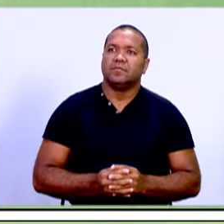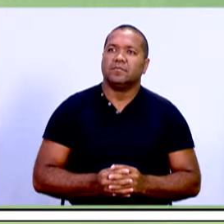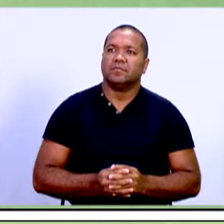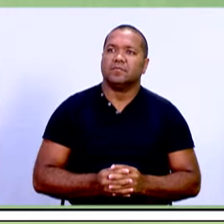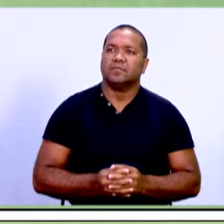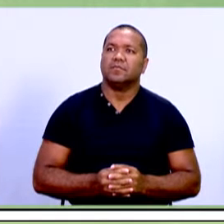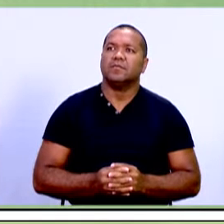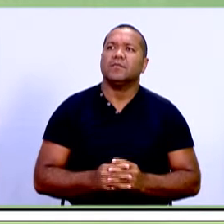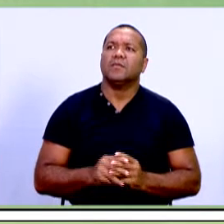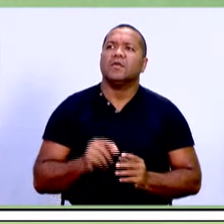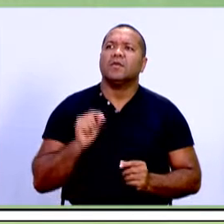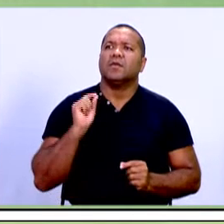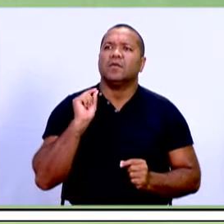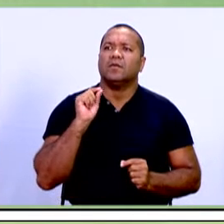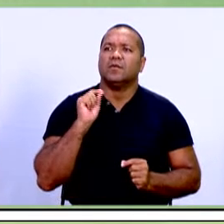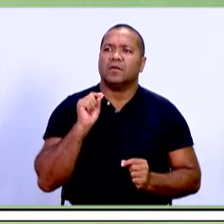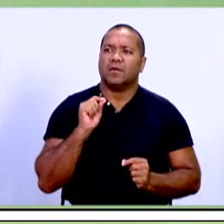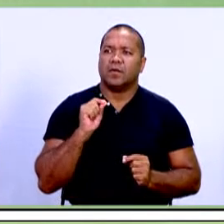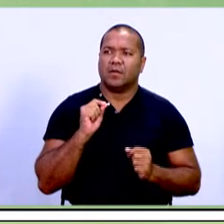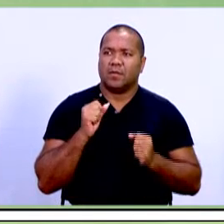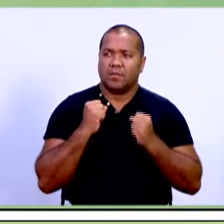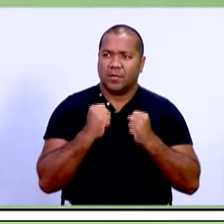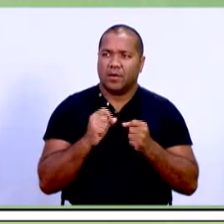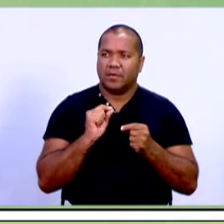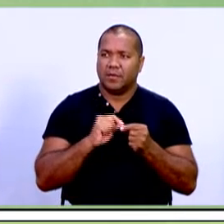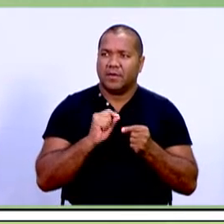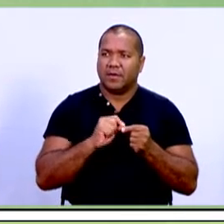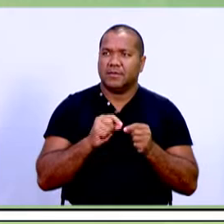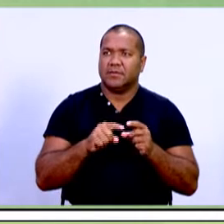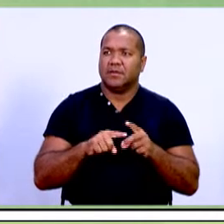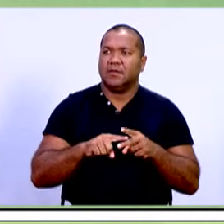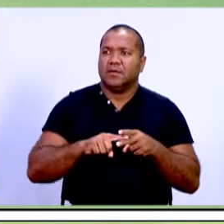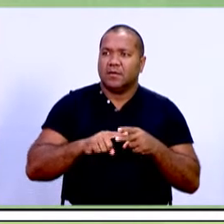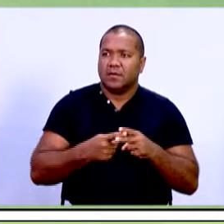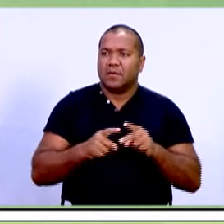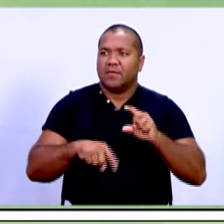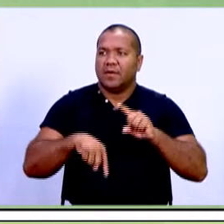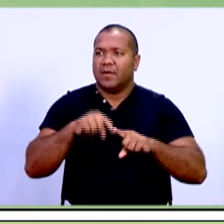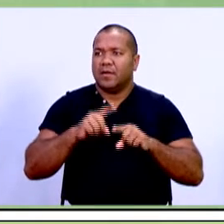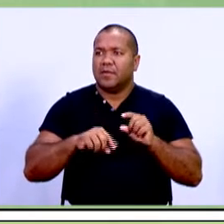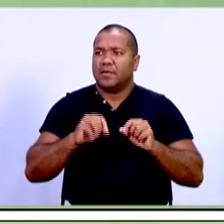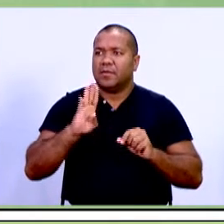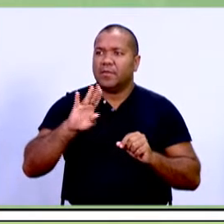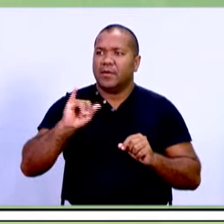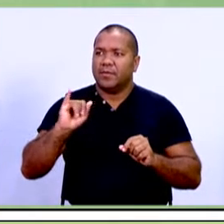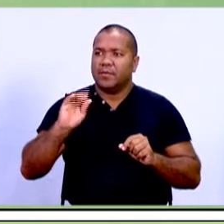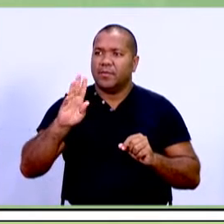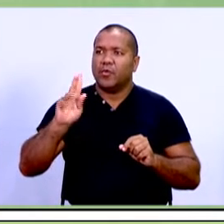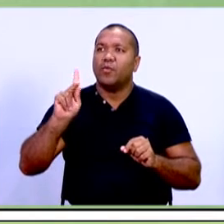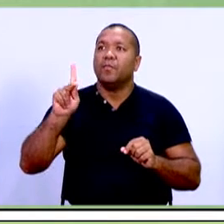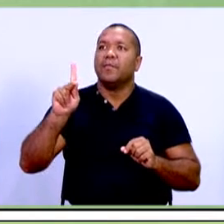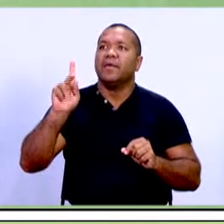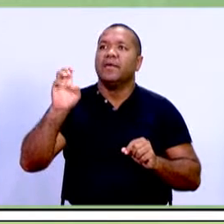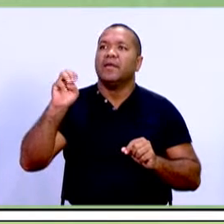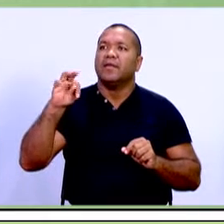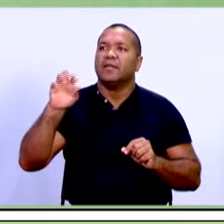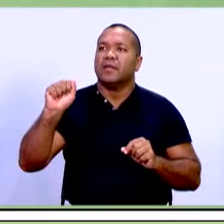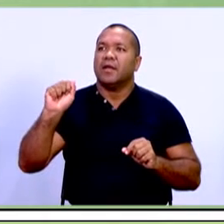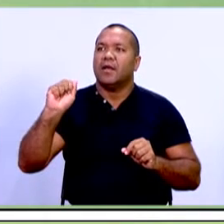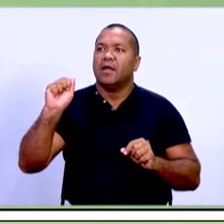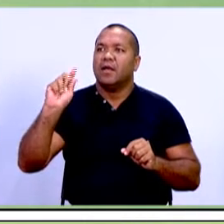E o que dá para fazer com a ferramenta de BI, com o Pentaho? Então é possível fazer